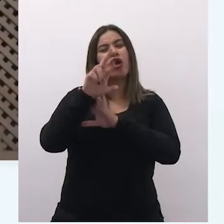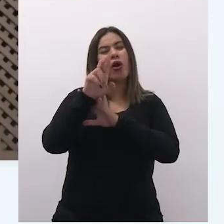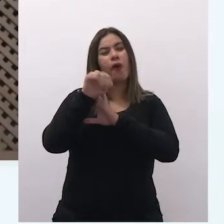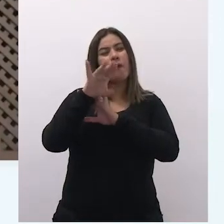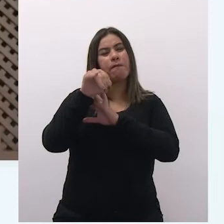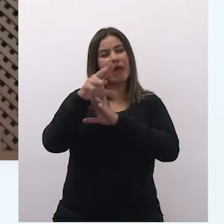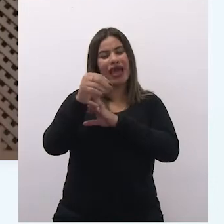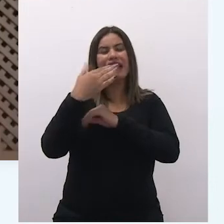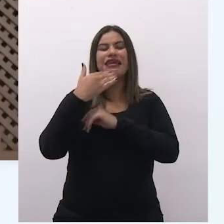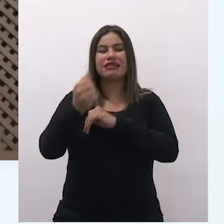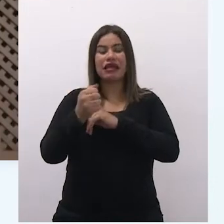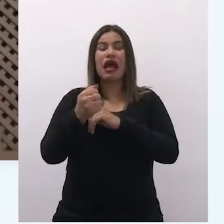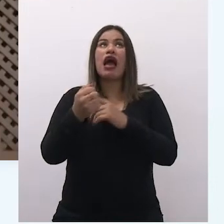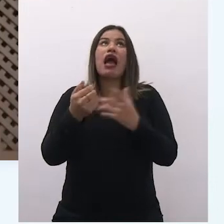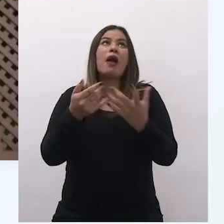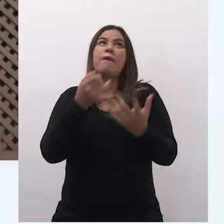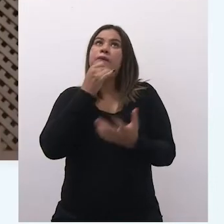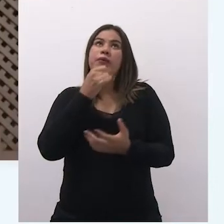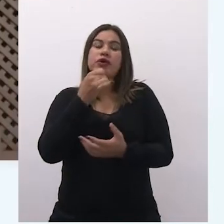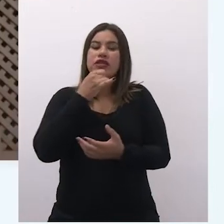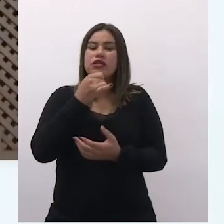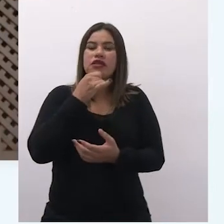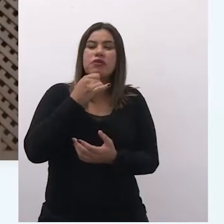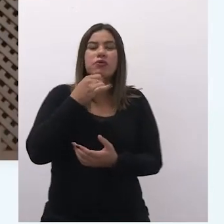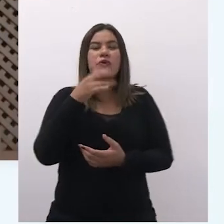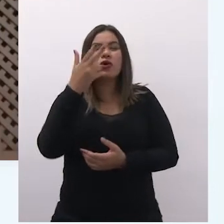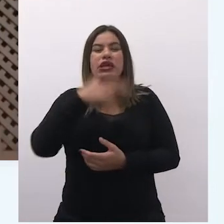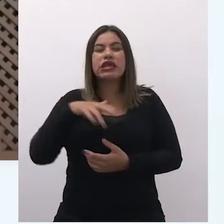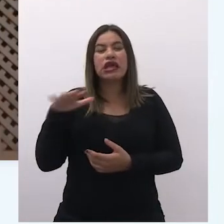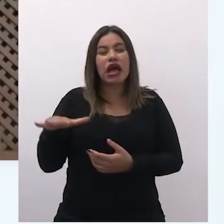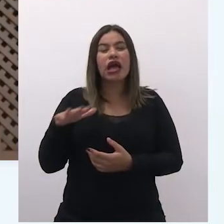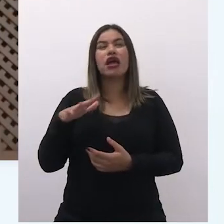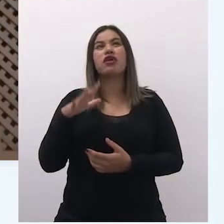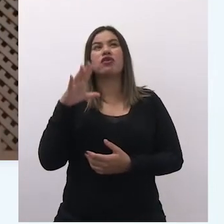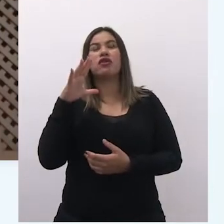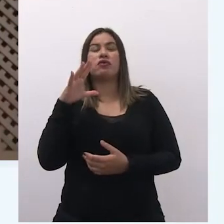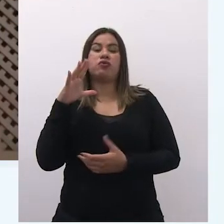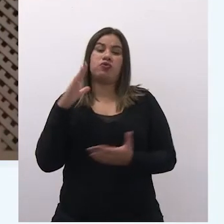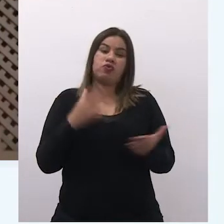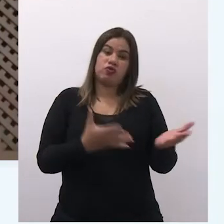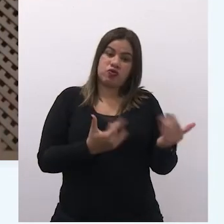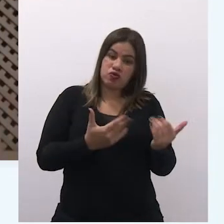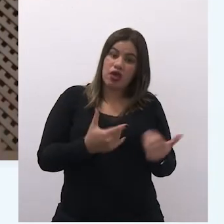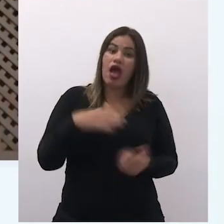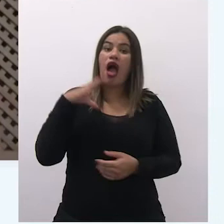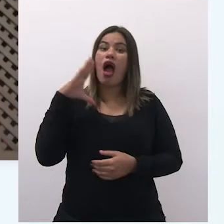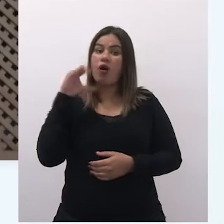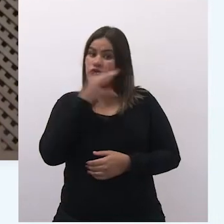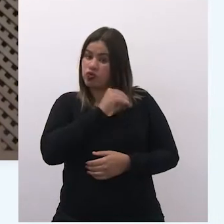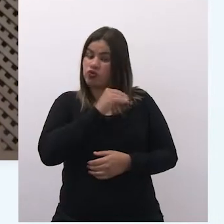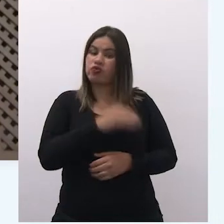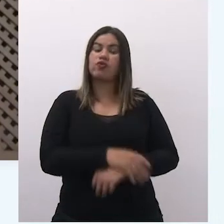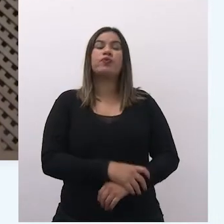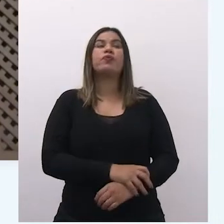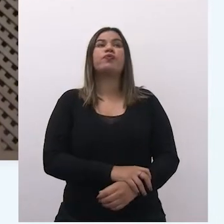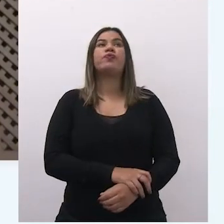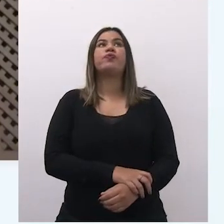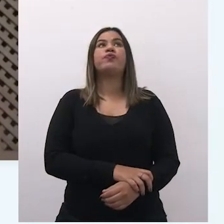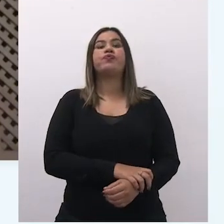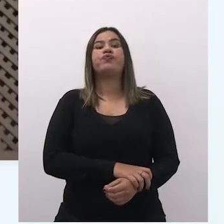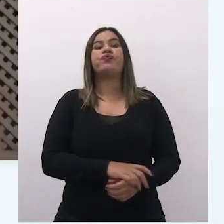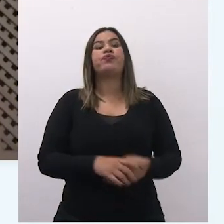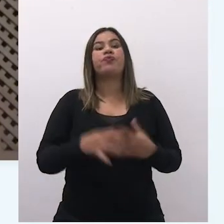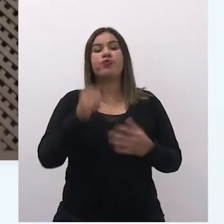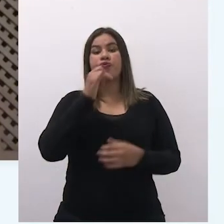né? Para a criança, para o adolescente e para o adulto, né? O adulto, ele tem um sistema